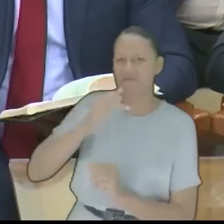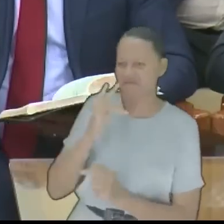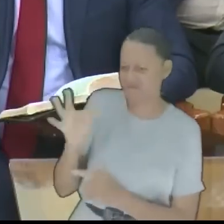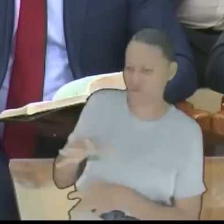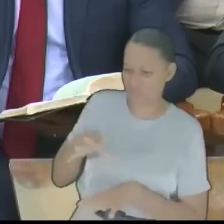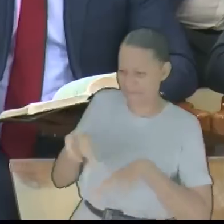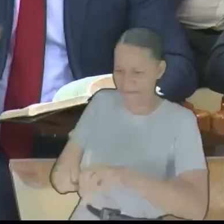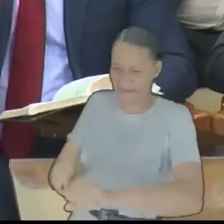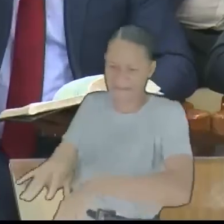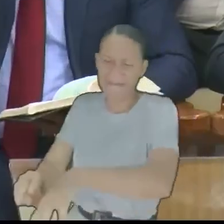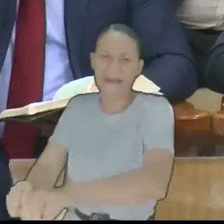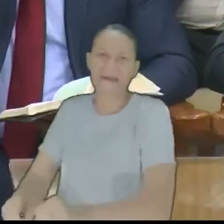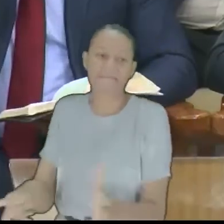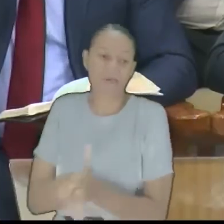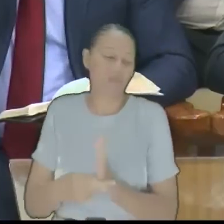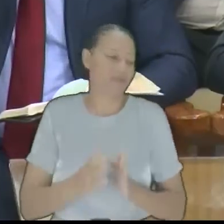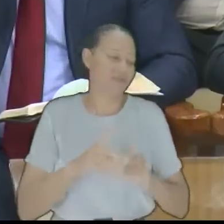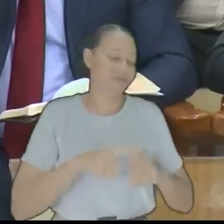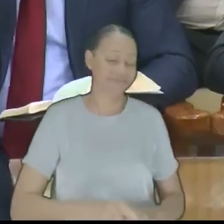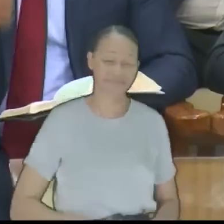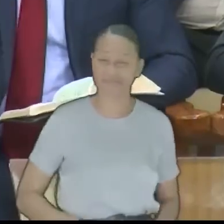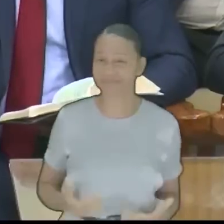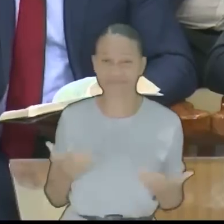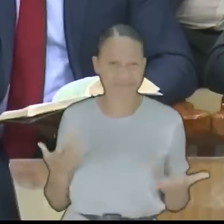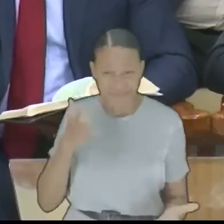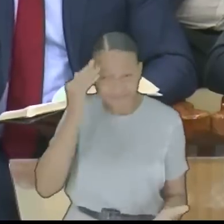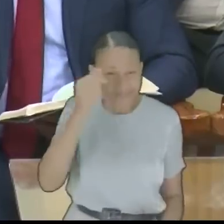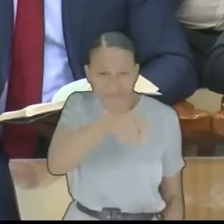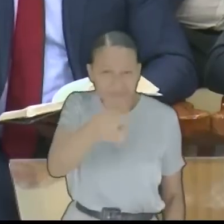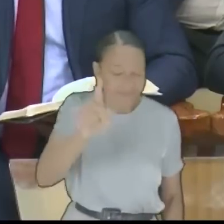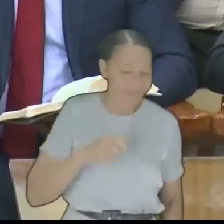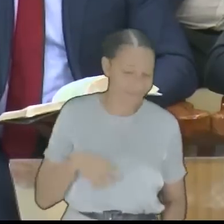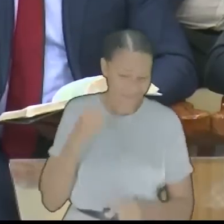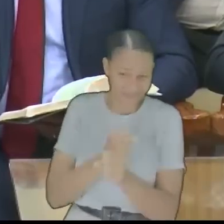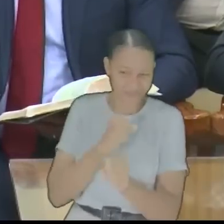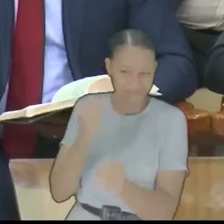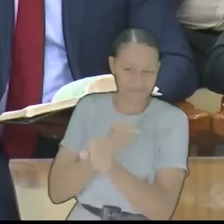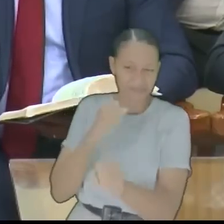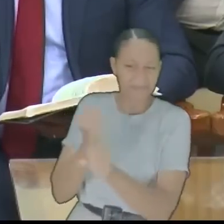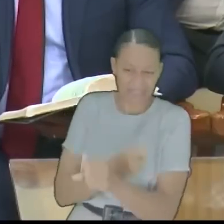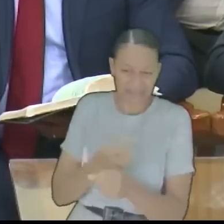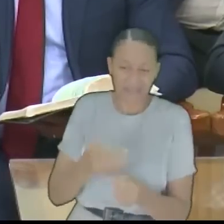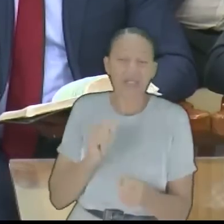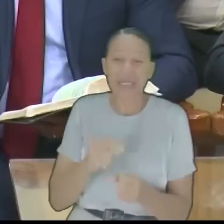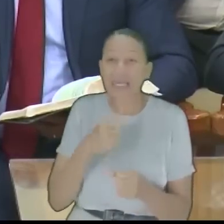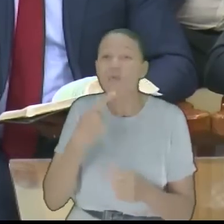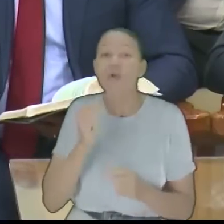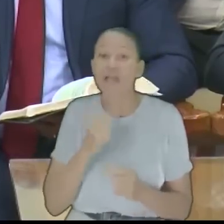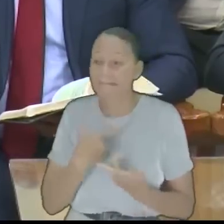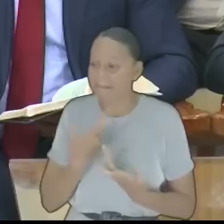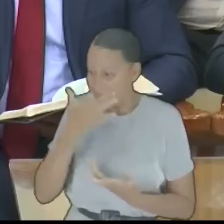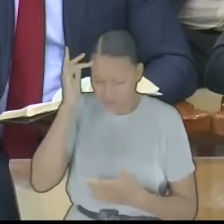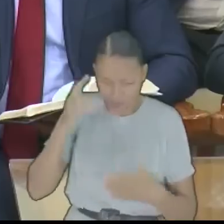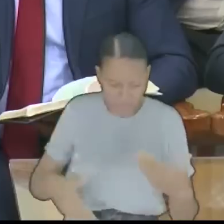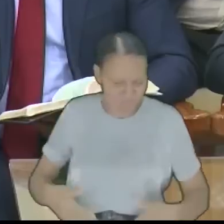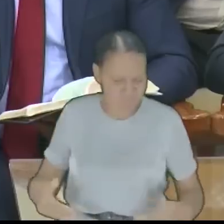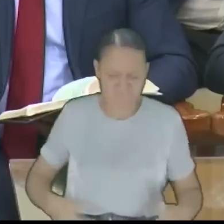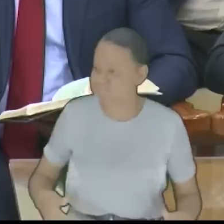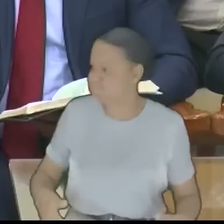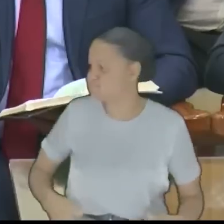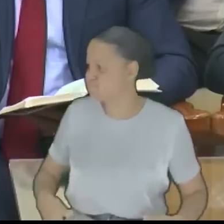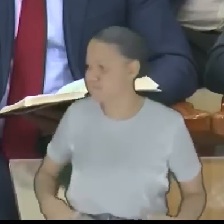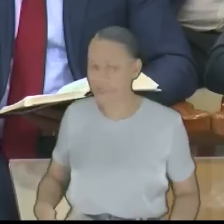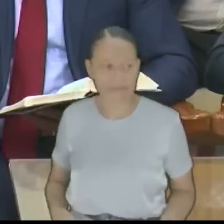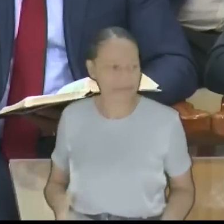tomou as terras das igrejas. Mas você sabe quem era que matava a fome do povo? Quando vinha fome, quando